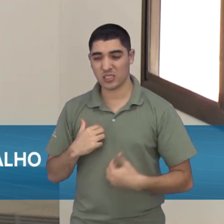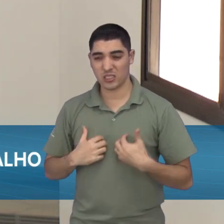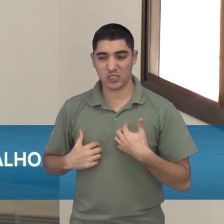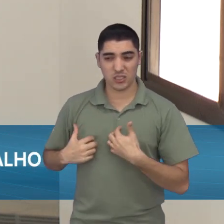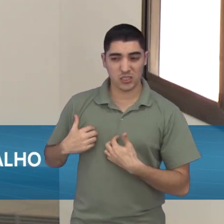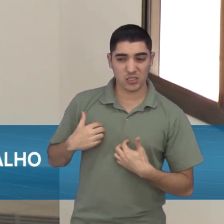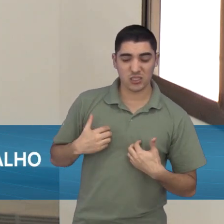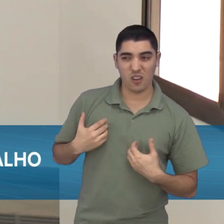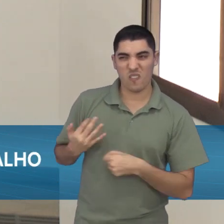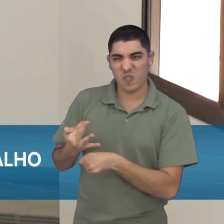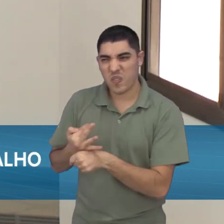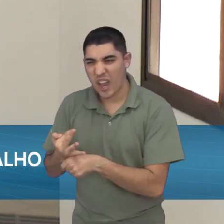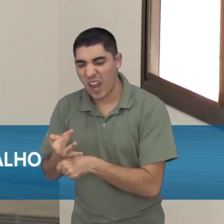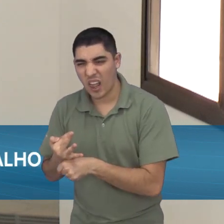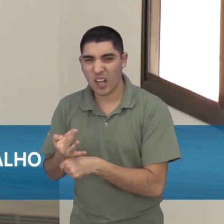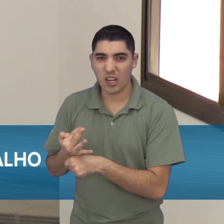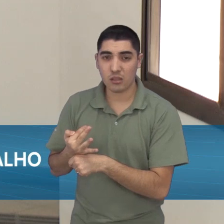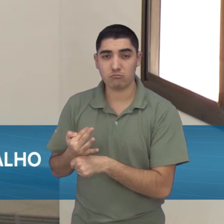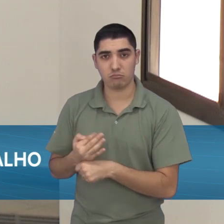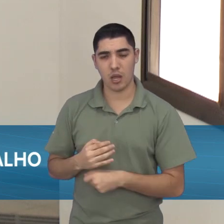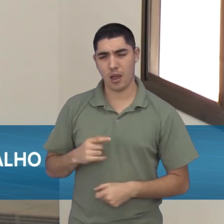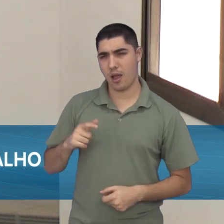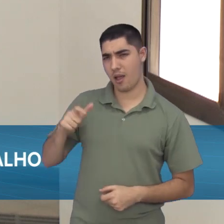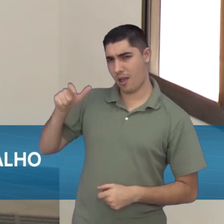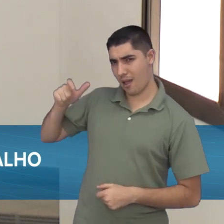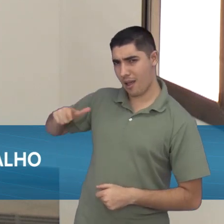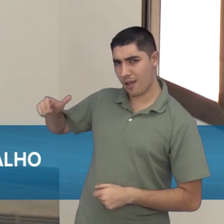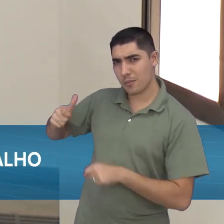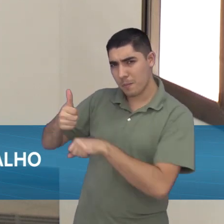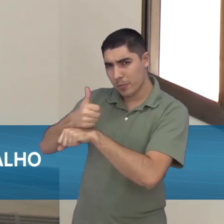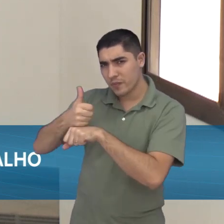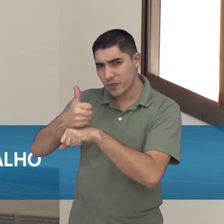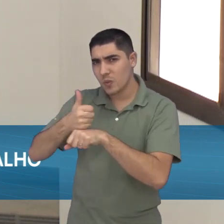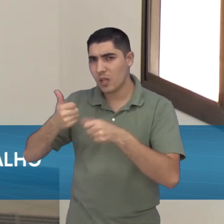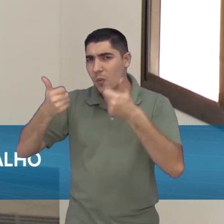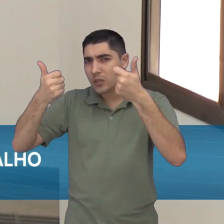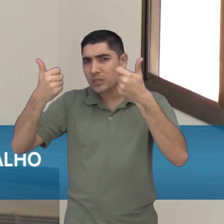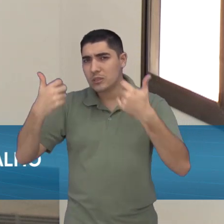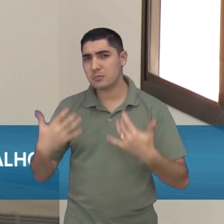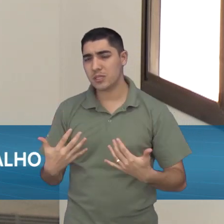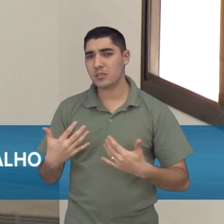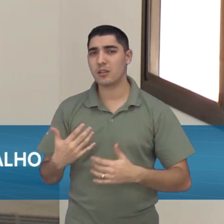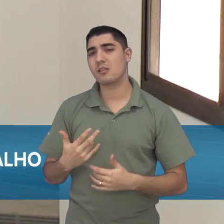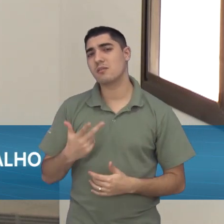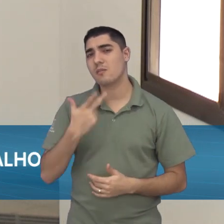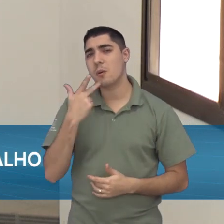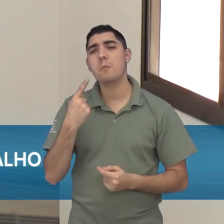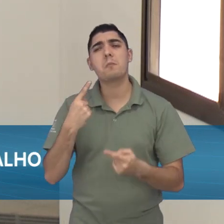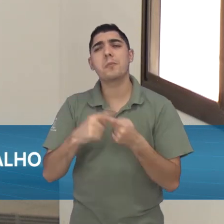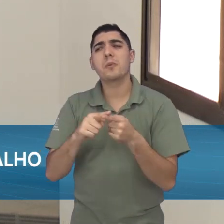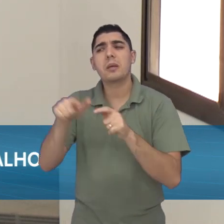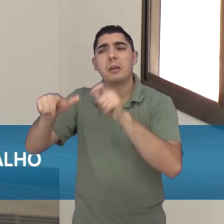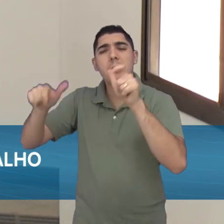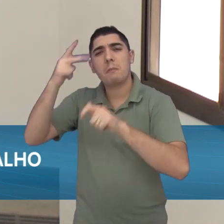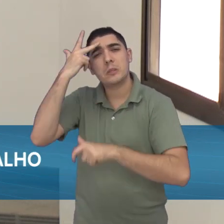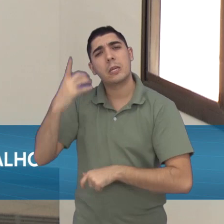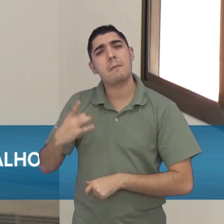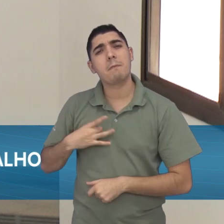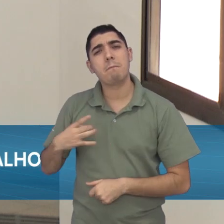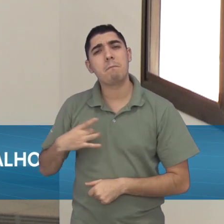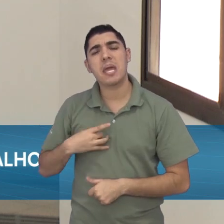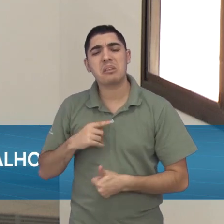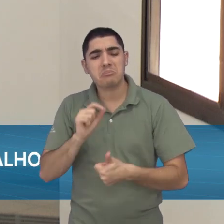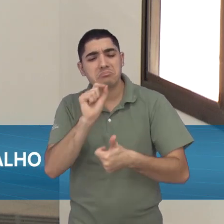aí os especialistas têm alguns exemplos, né, de motivos aí por esse medo, né, que são diversos